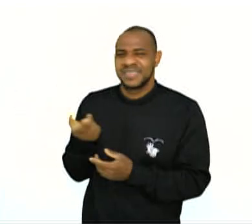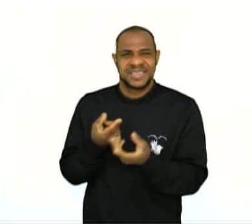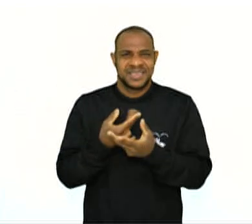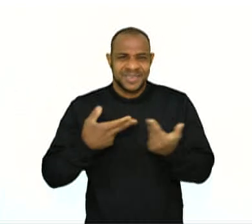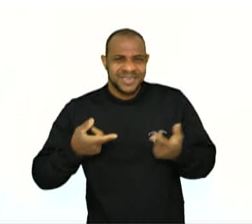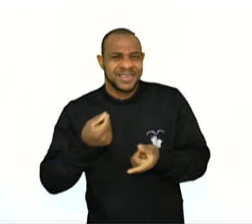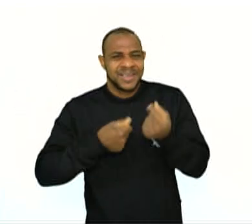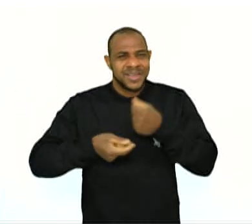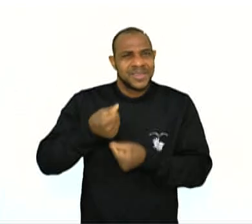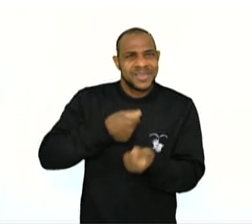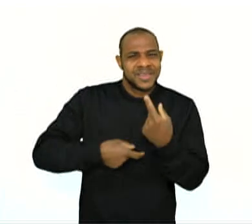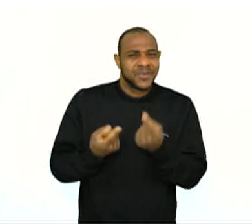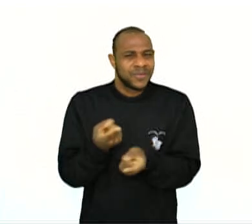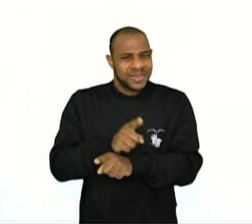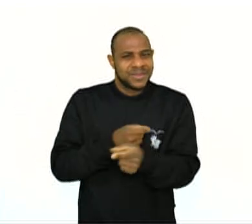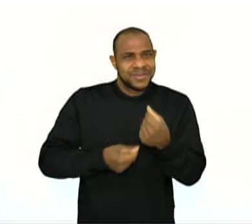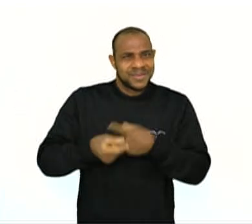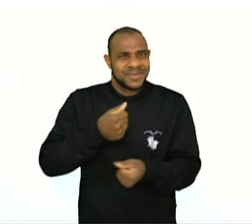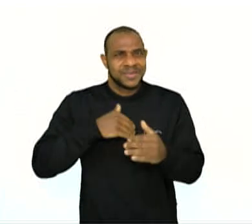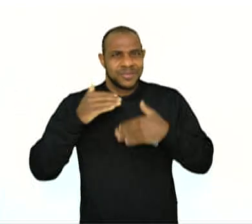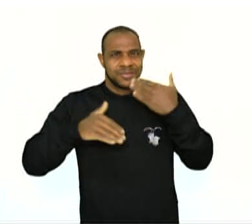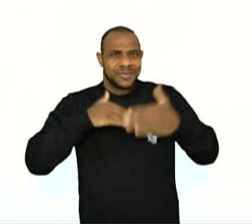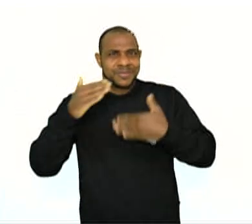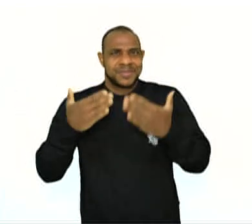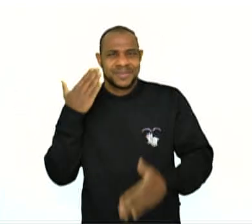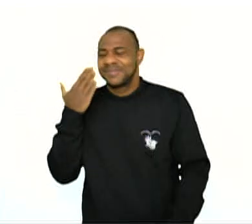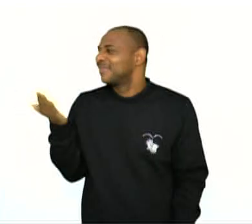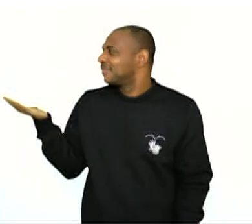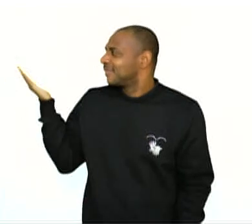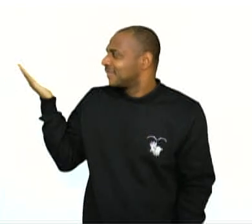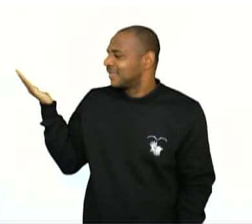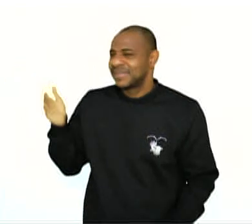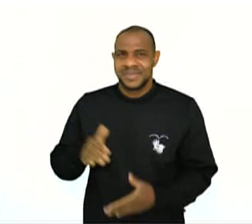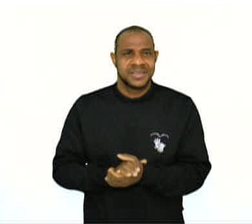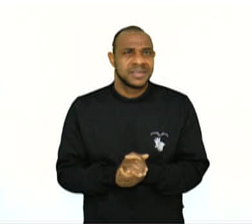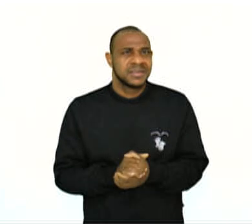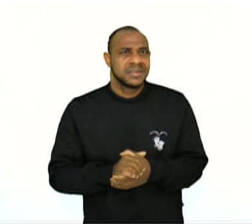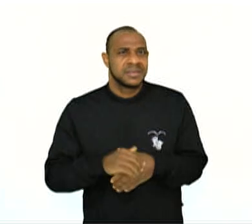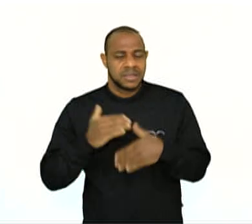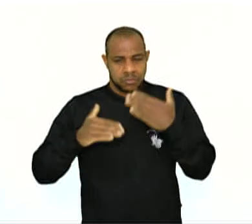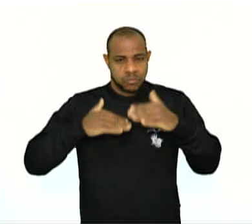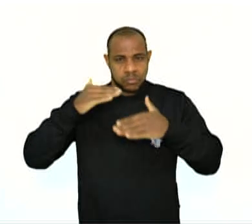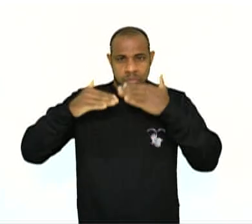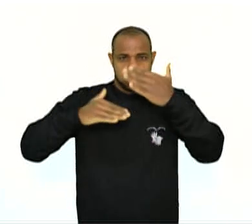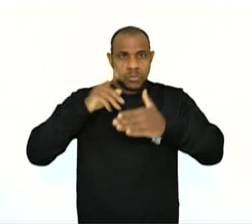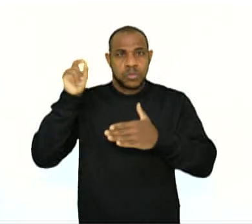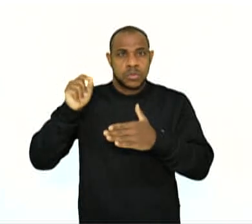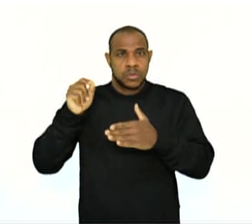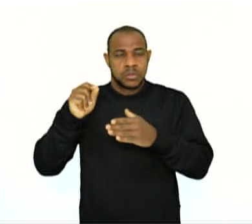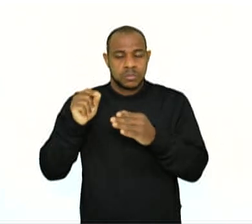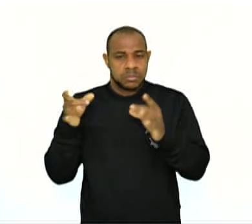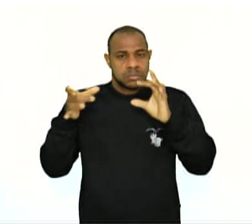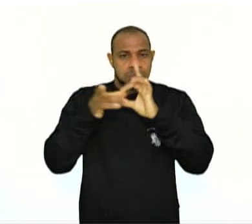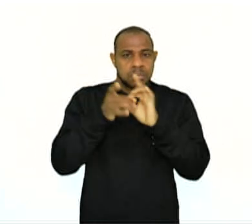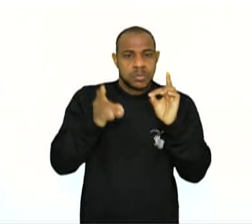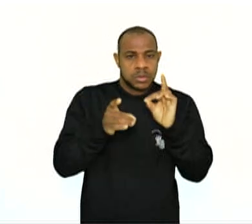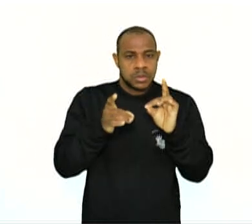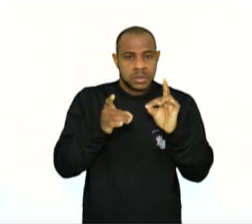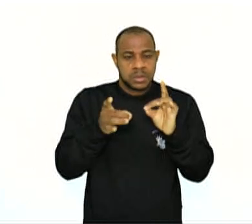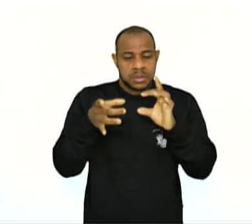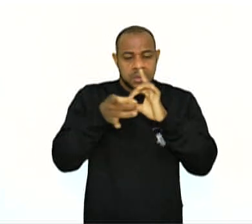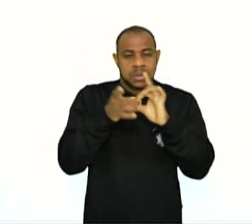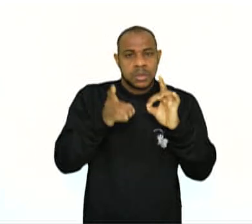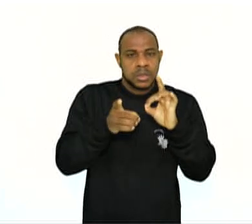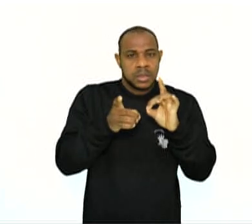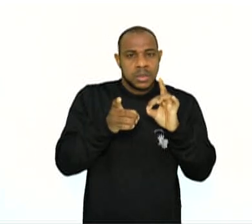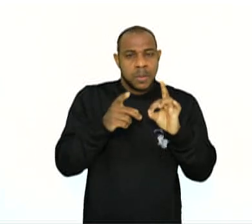modelo desenvolvimentista. Não se esqueça. Desenvolvimentismo, a gente sempre associa ao presidente JK. É a primeira